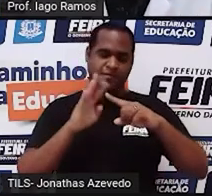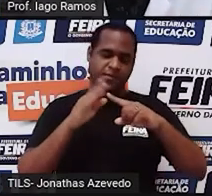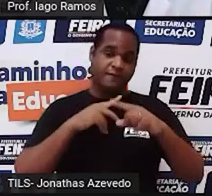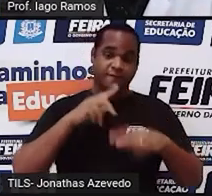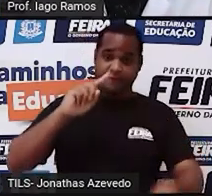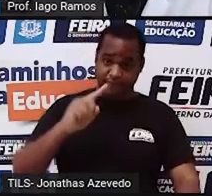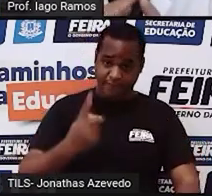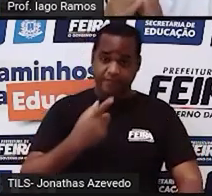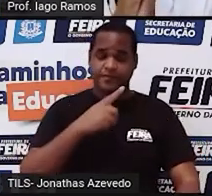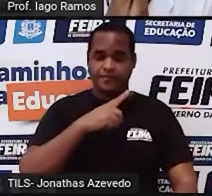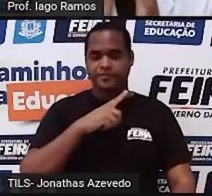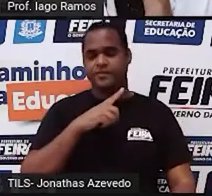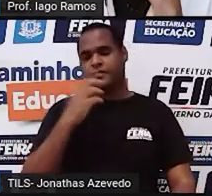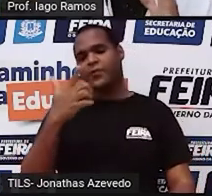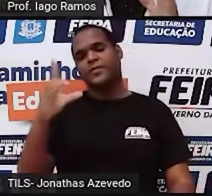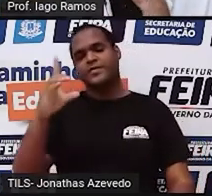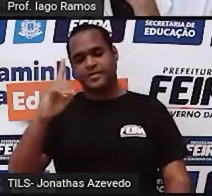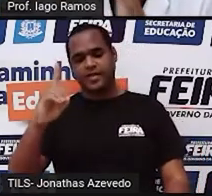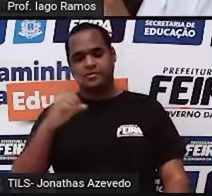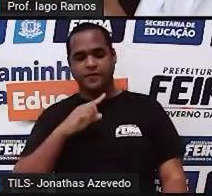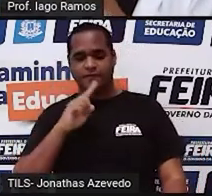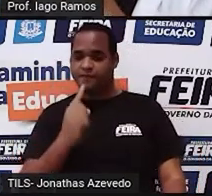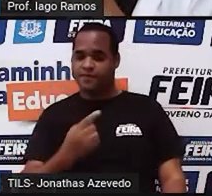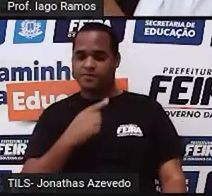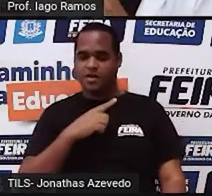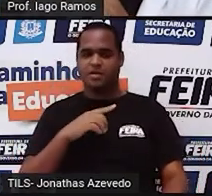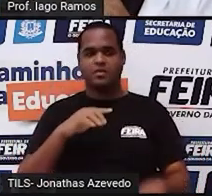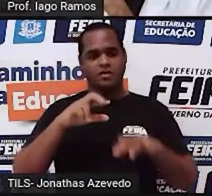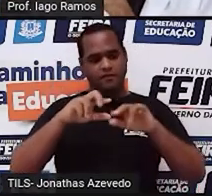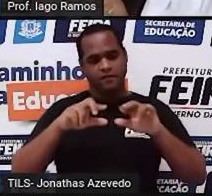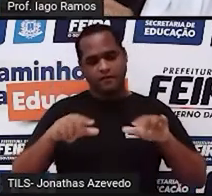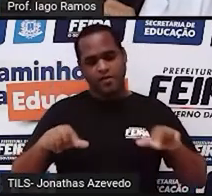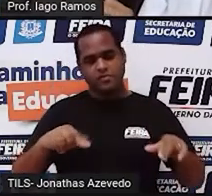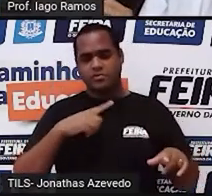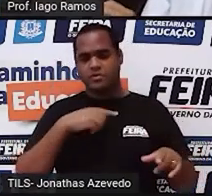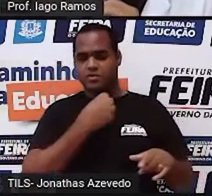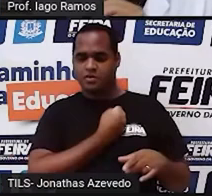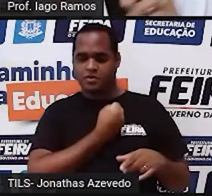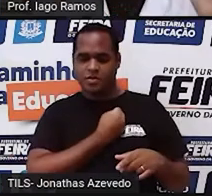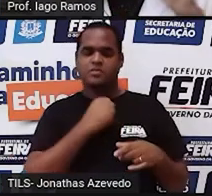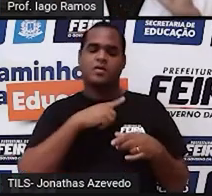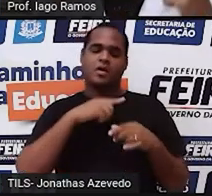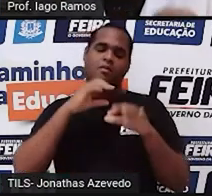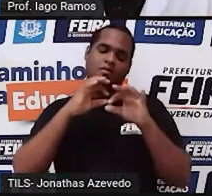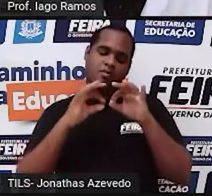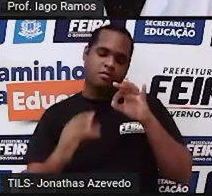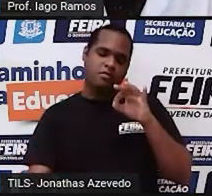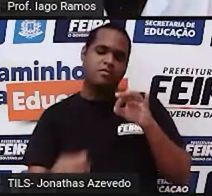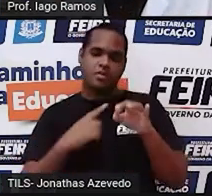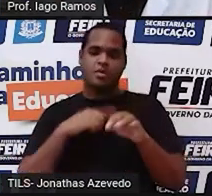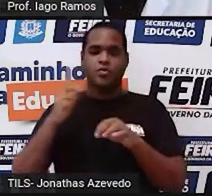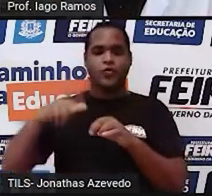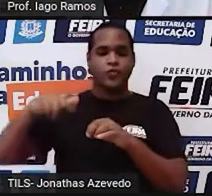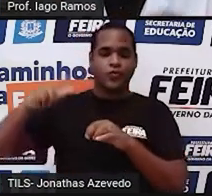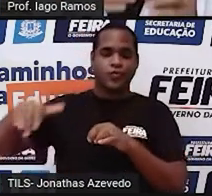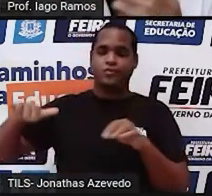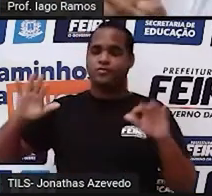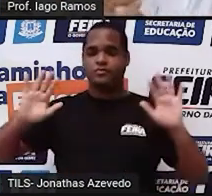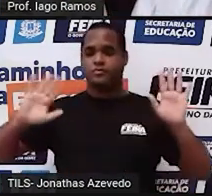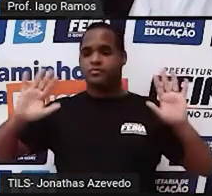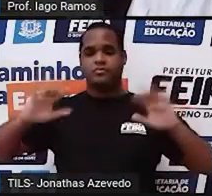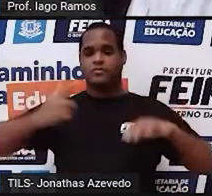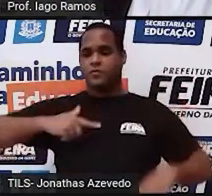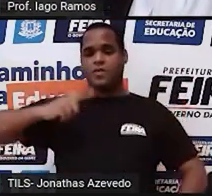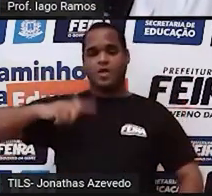tem, e à direita da vírgula tem um infinito os números ali e não tem repetição dele só